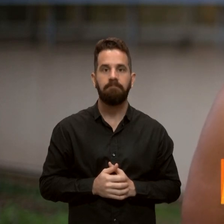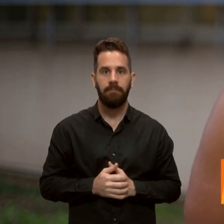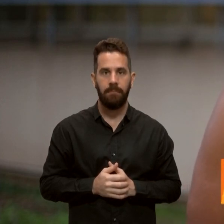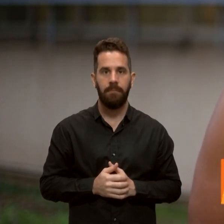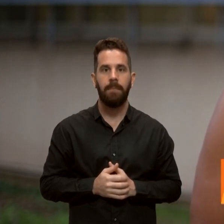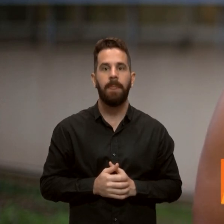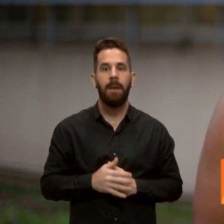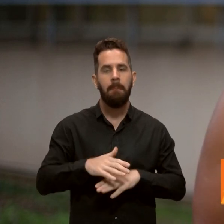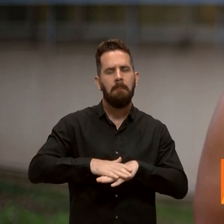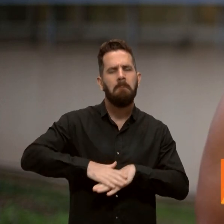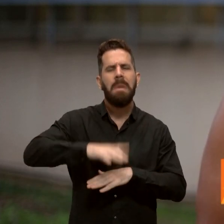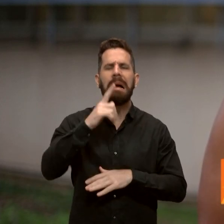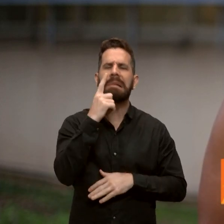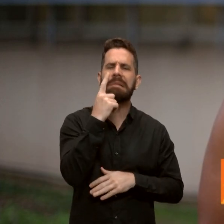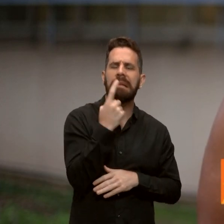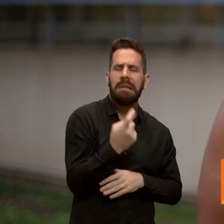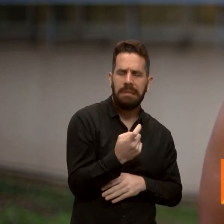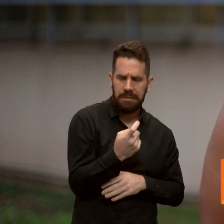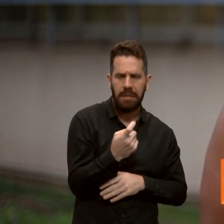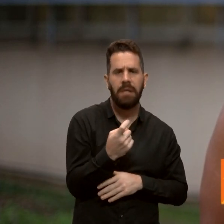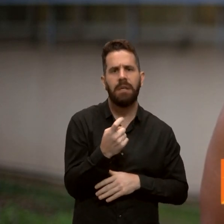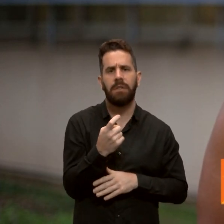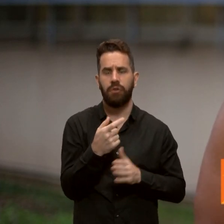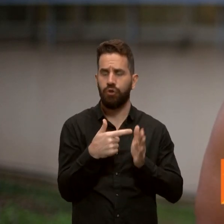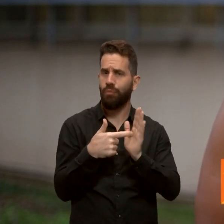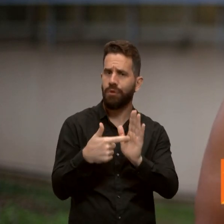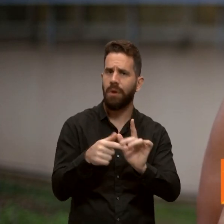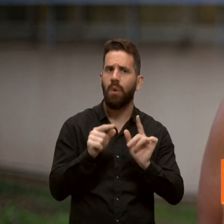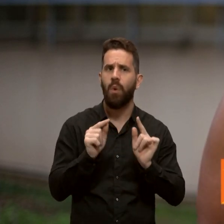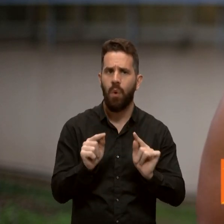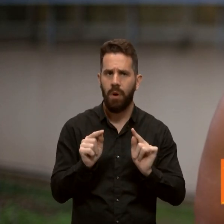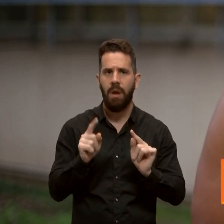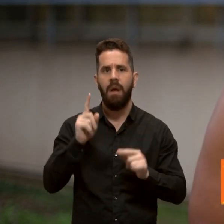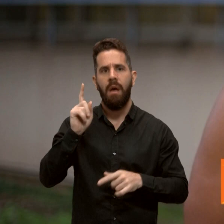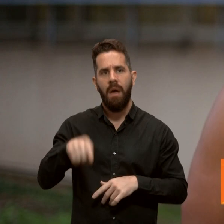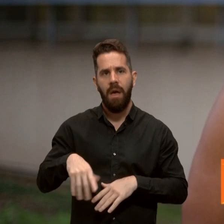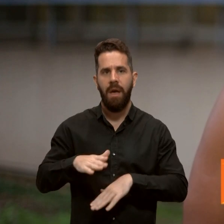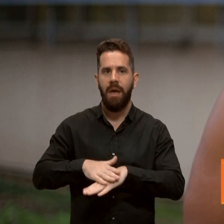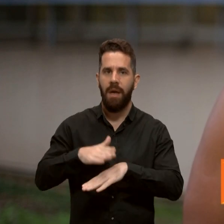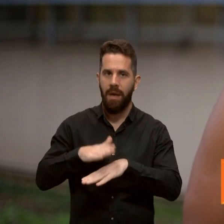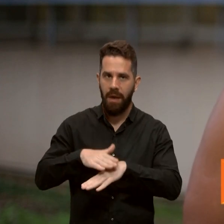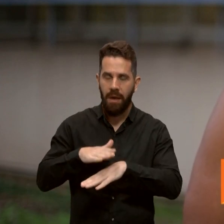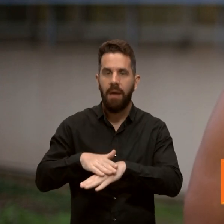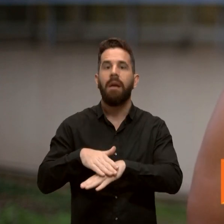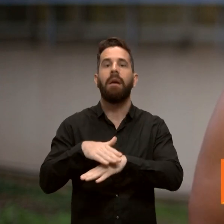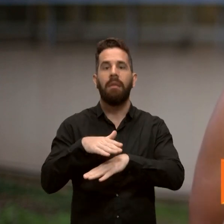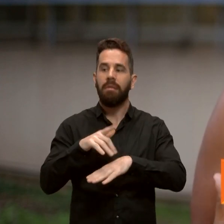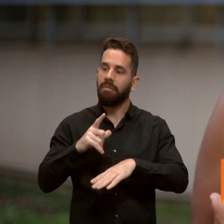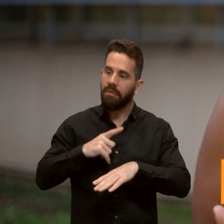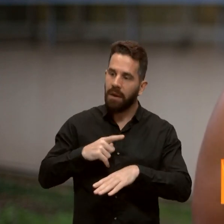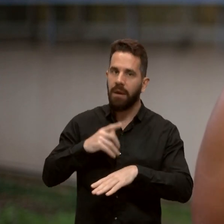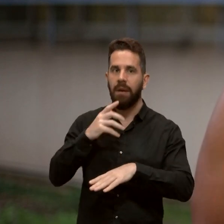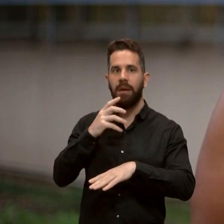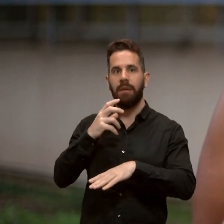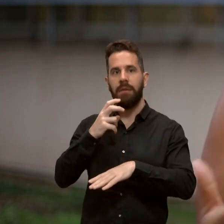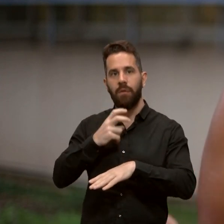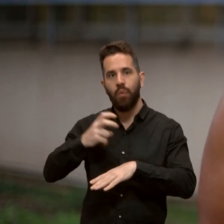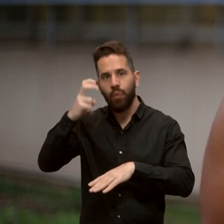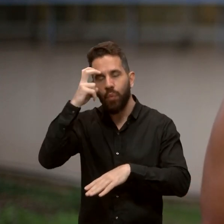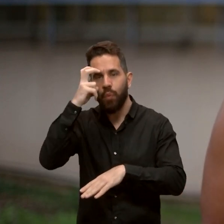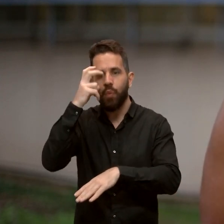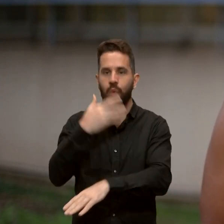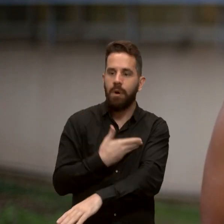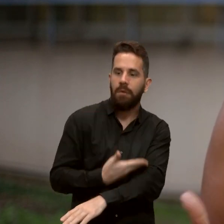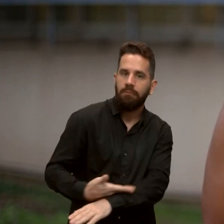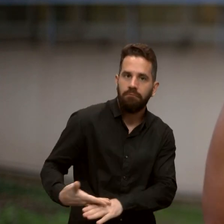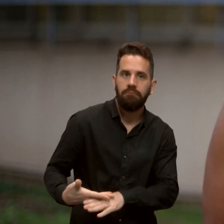gente ressaltar é que esses saberes tradicionais, populares, eles trazem consigo a